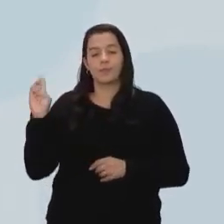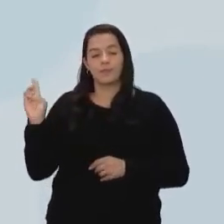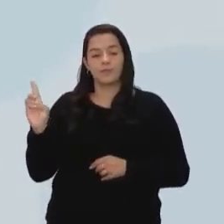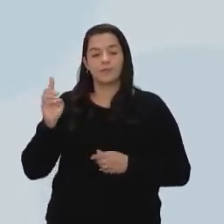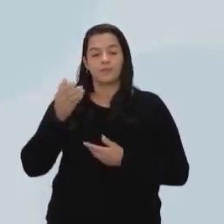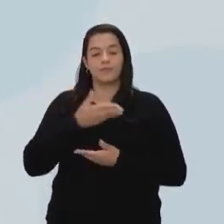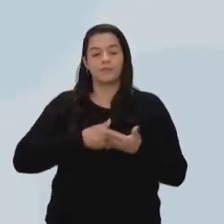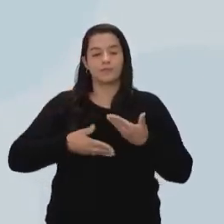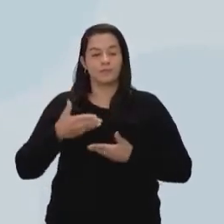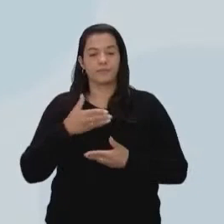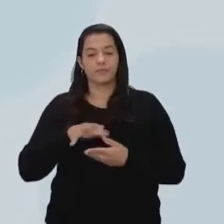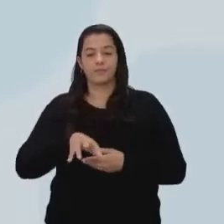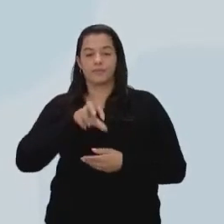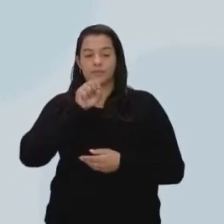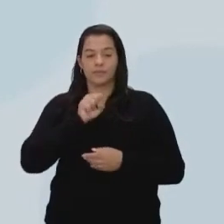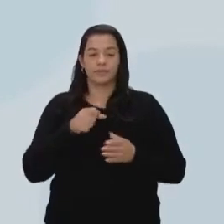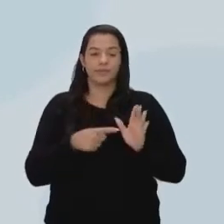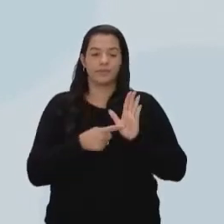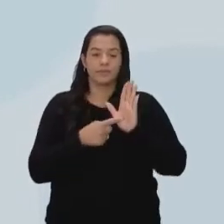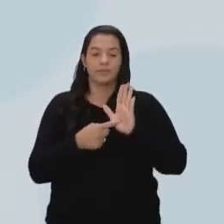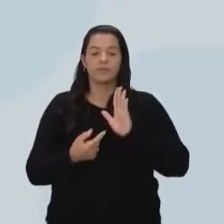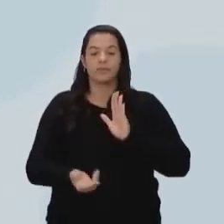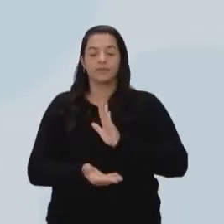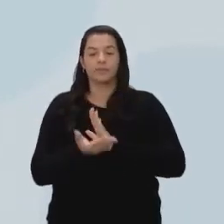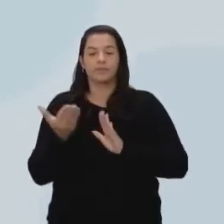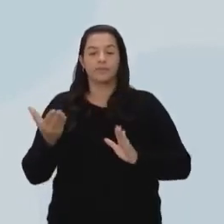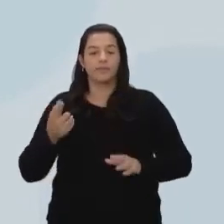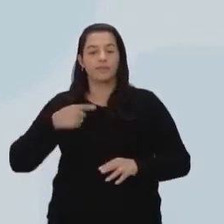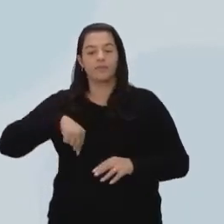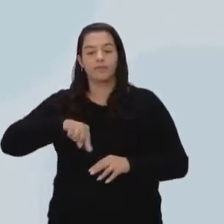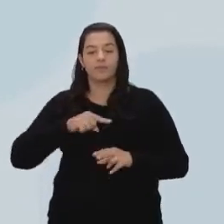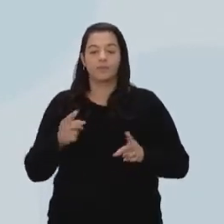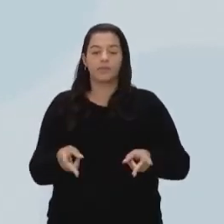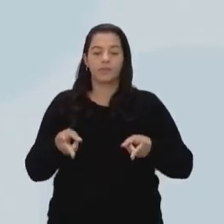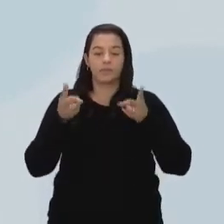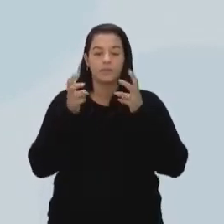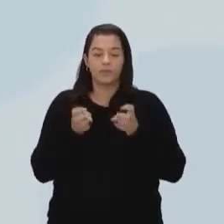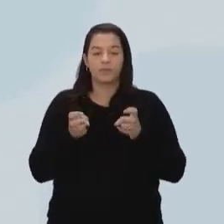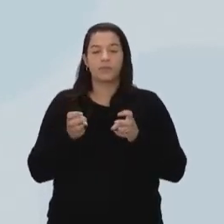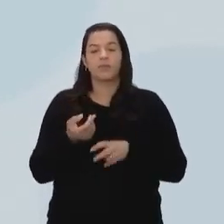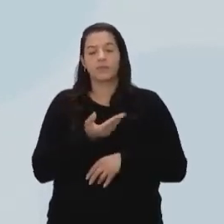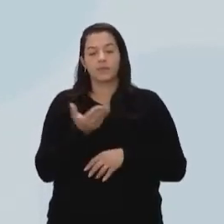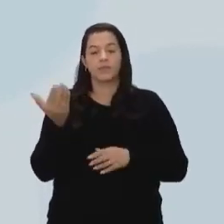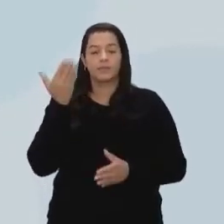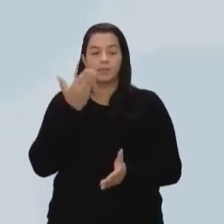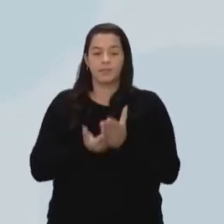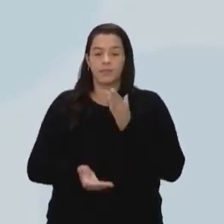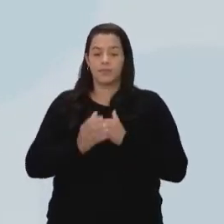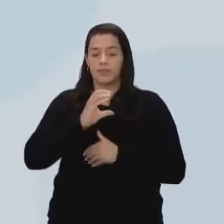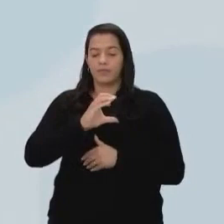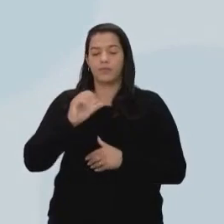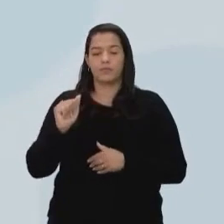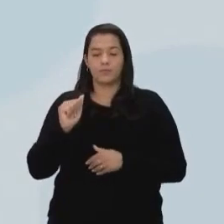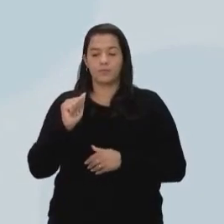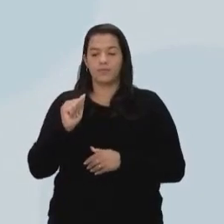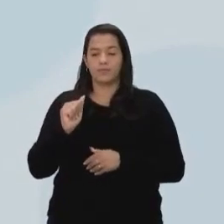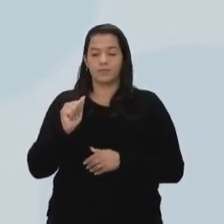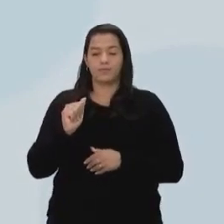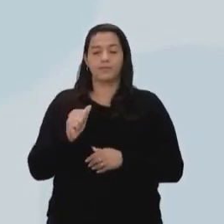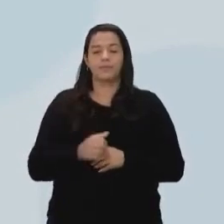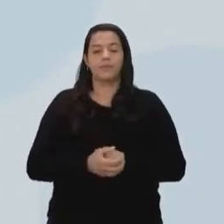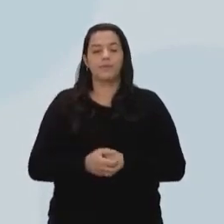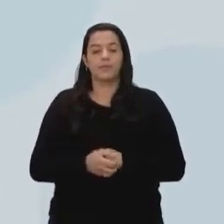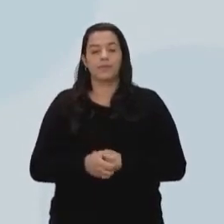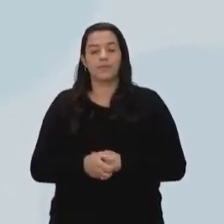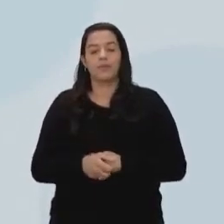interação lá, como mostrada para vocês, estudantes, a gente percebe que o cálcio perdeu. Não ganha-ganha sim, os dois chegaram